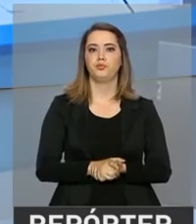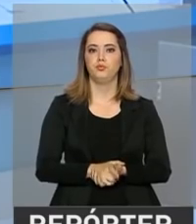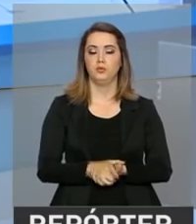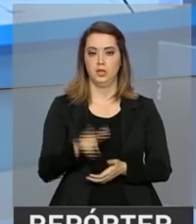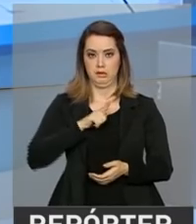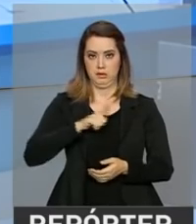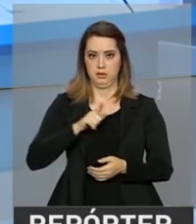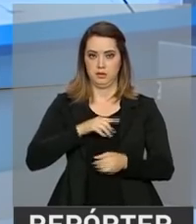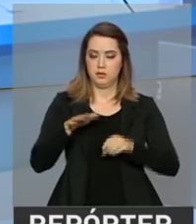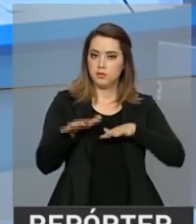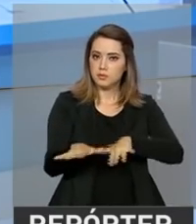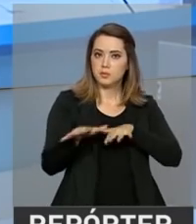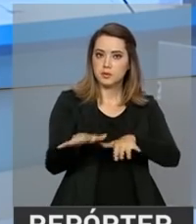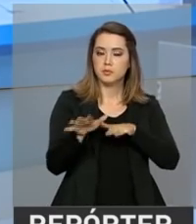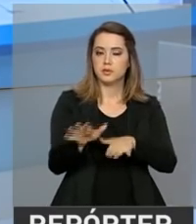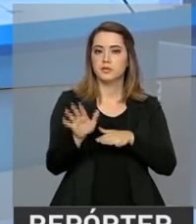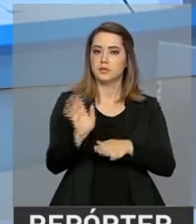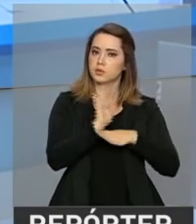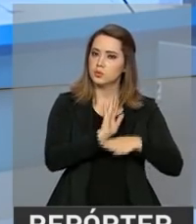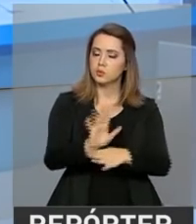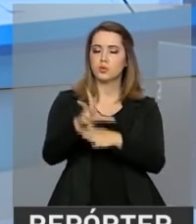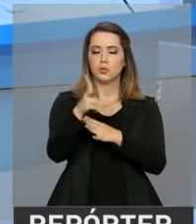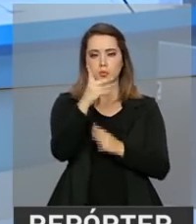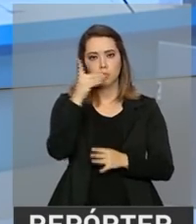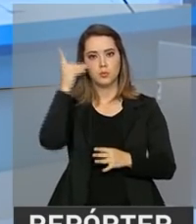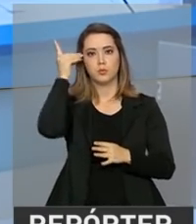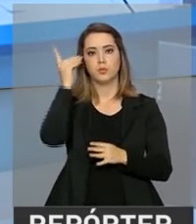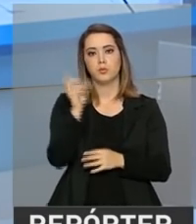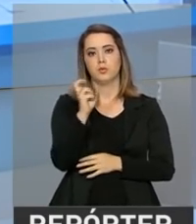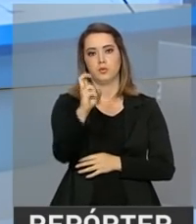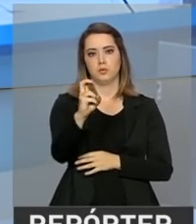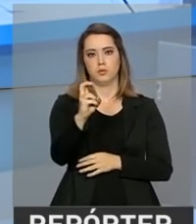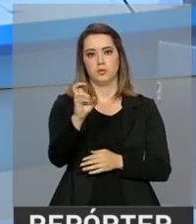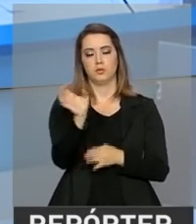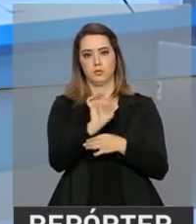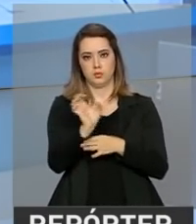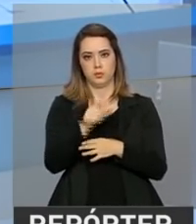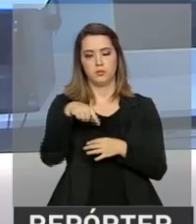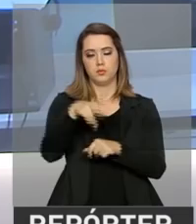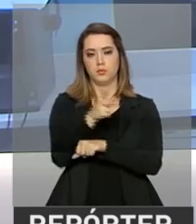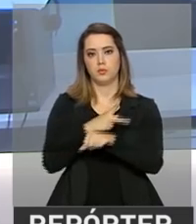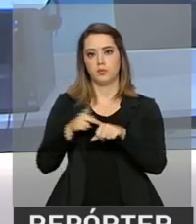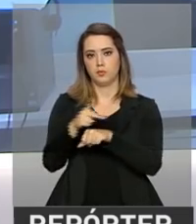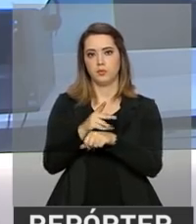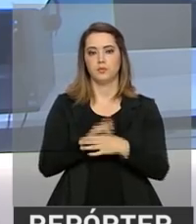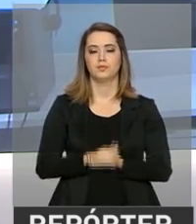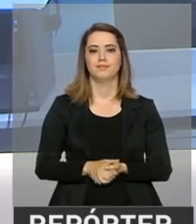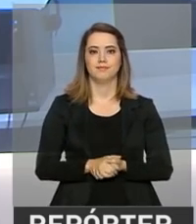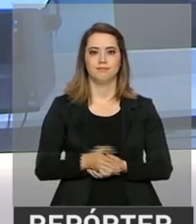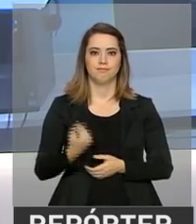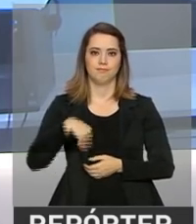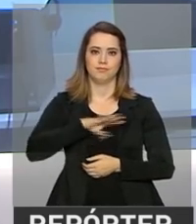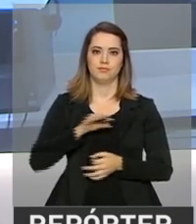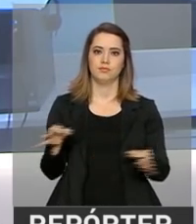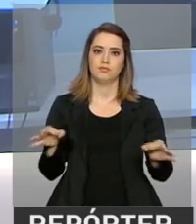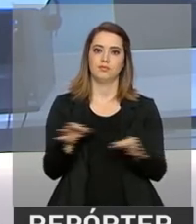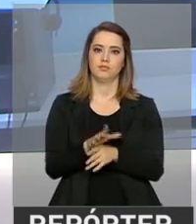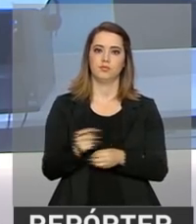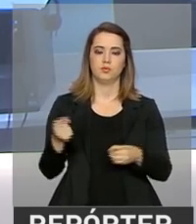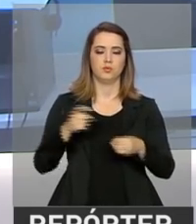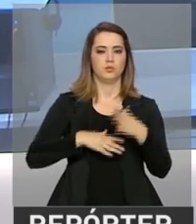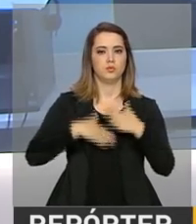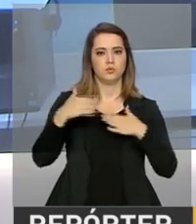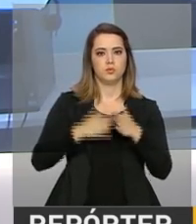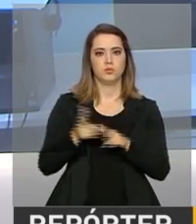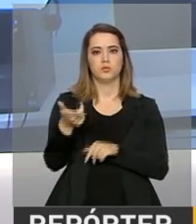a favor de Dilma Rousseff também foram realizadas em pelo menos 5 estados do país. E nós ficamos por aqui, voltamos a qualquer